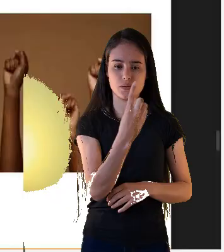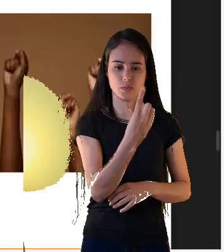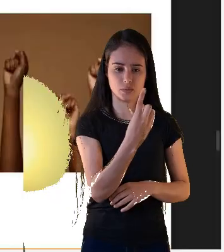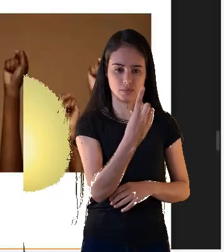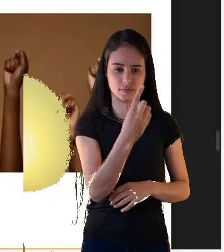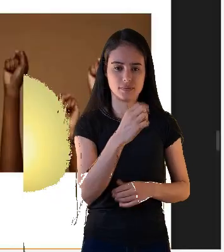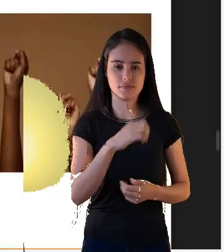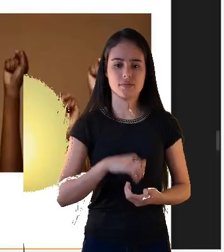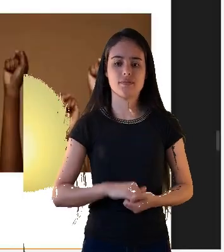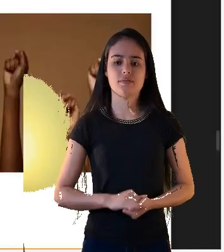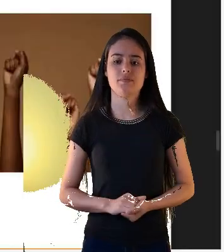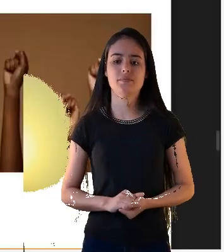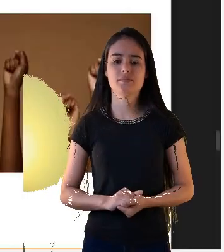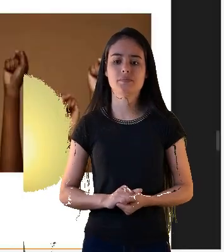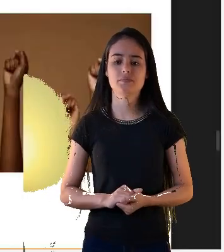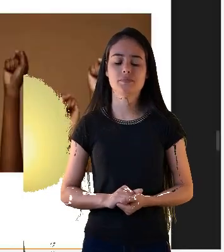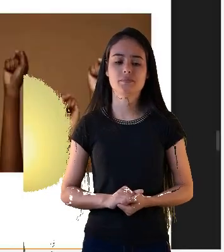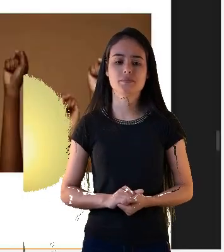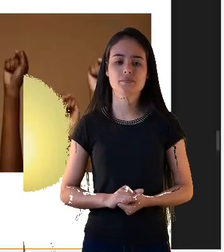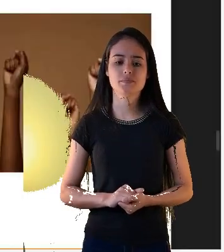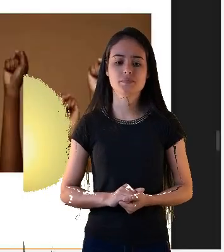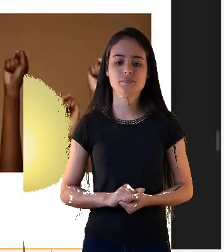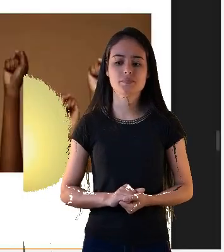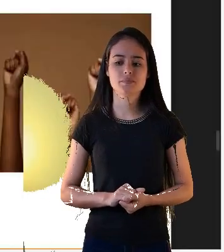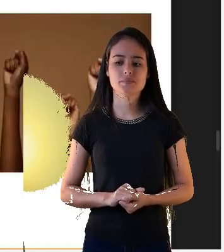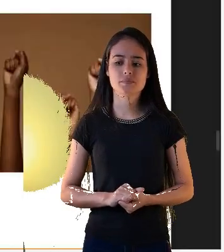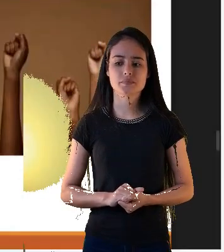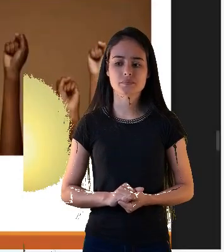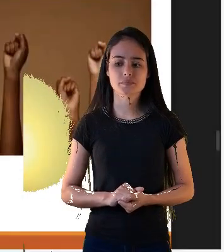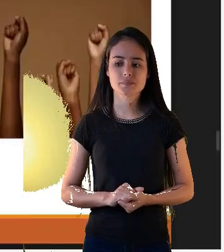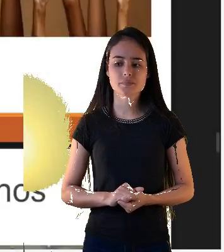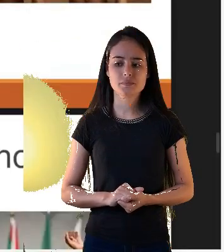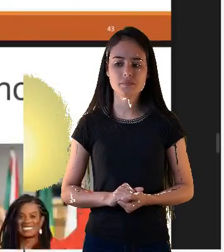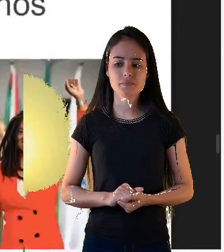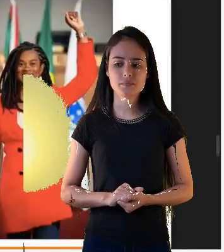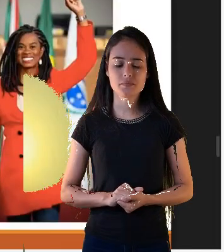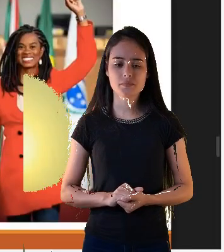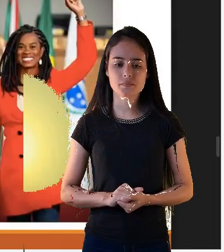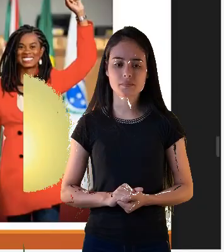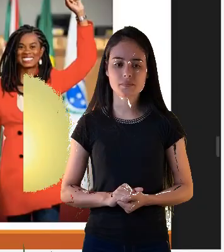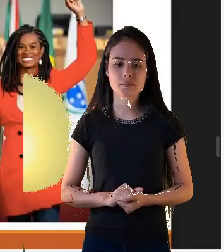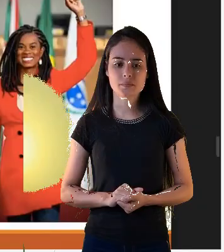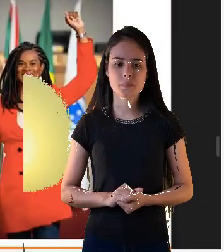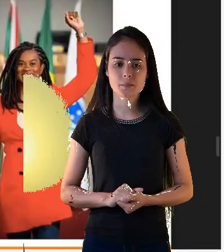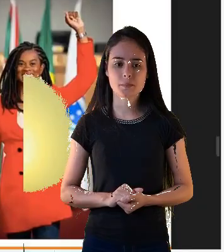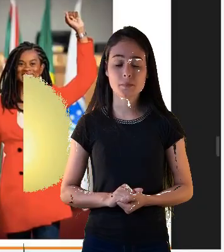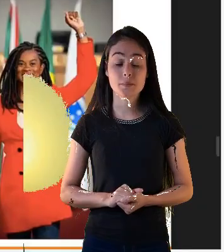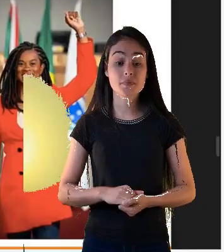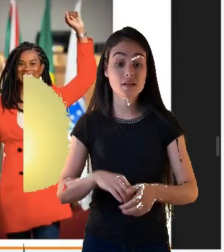ser mais aprofundada na aula que vem. Pode passar.